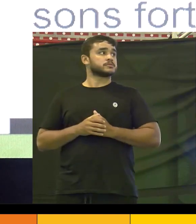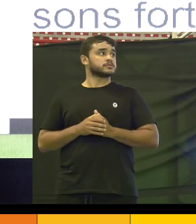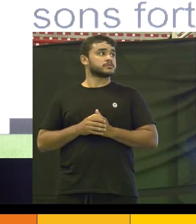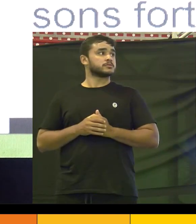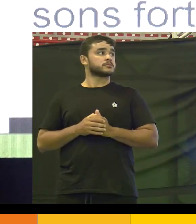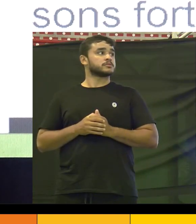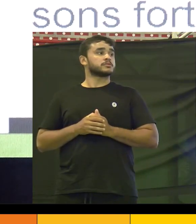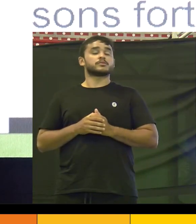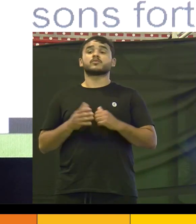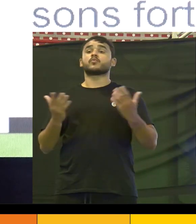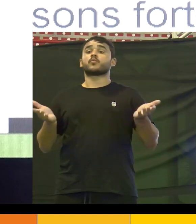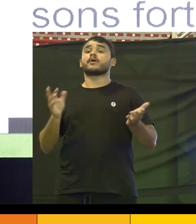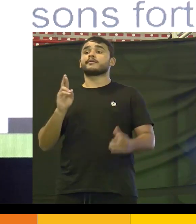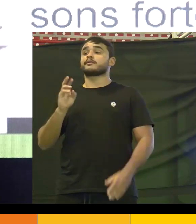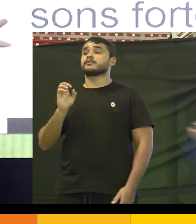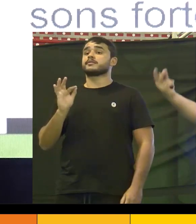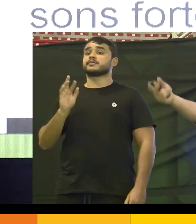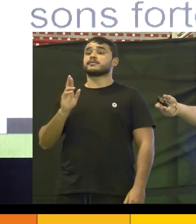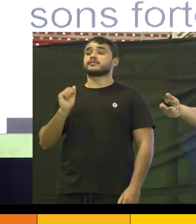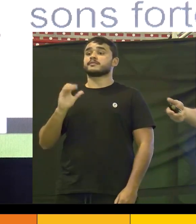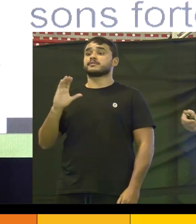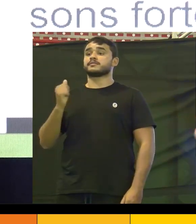Que fenômeno seria daqueles que eu citei?